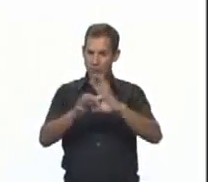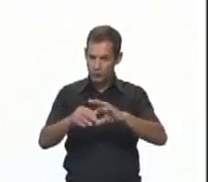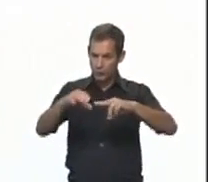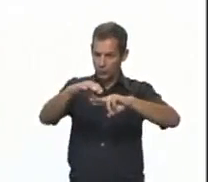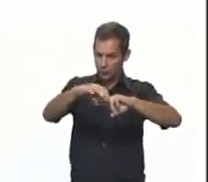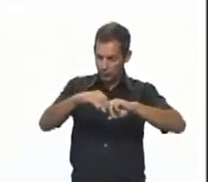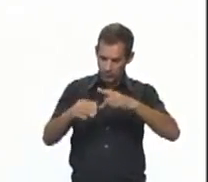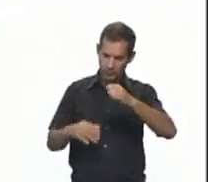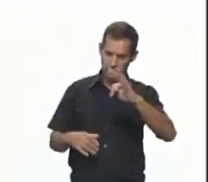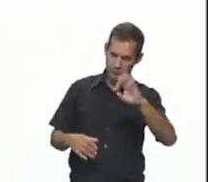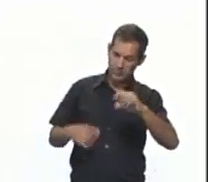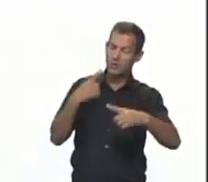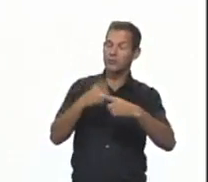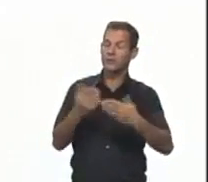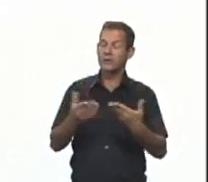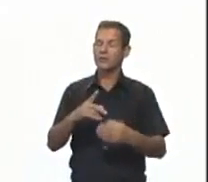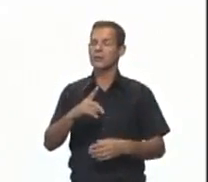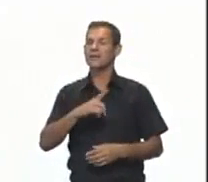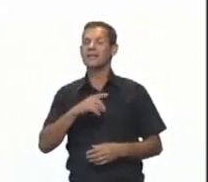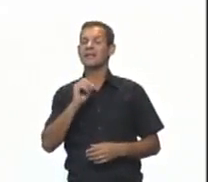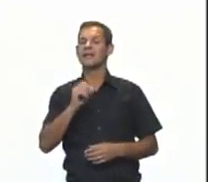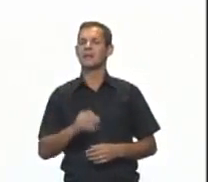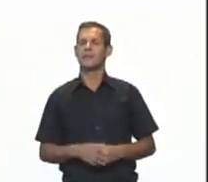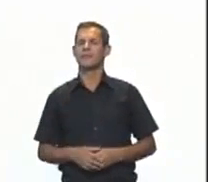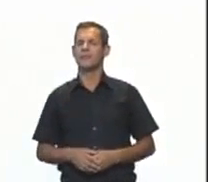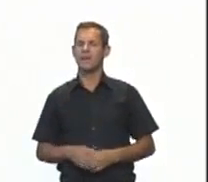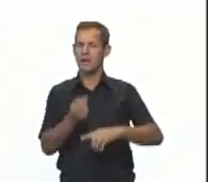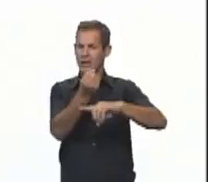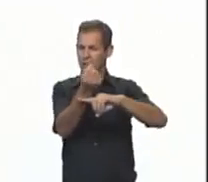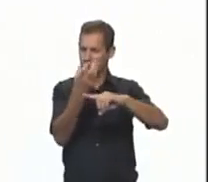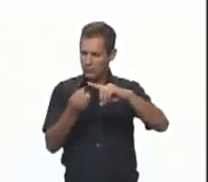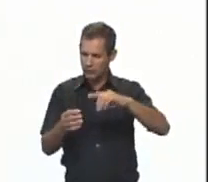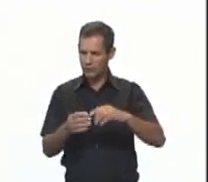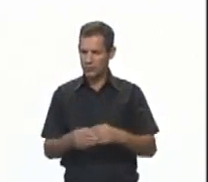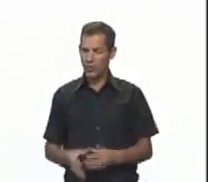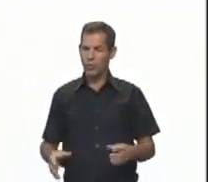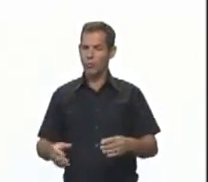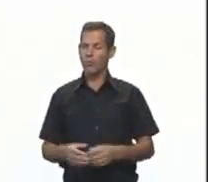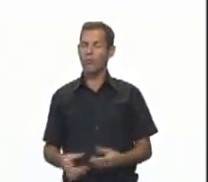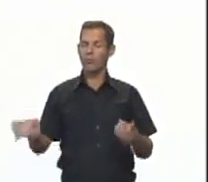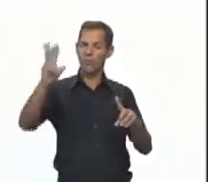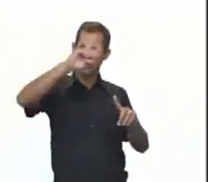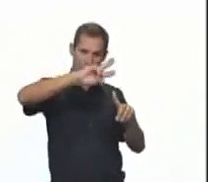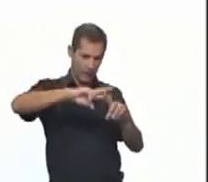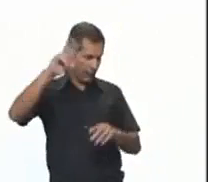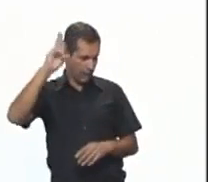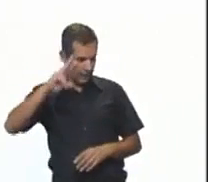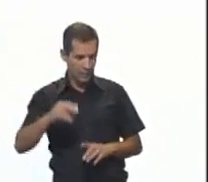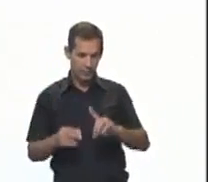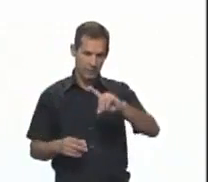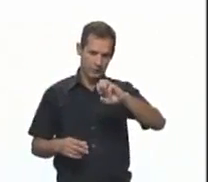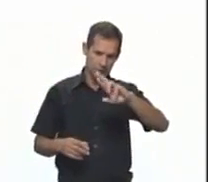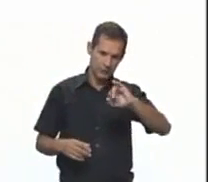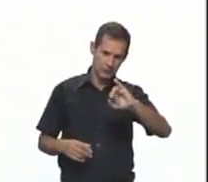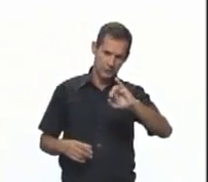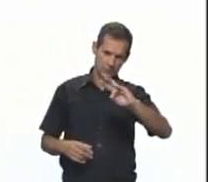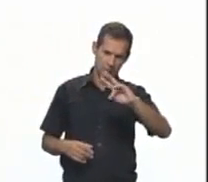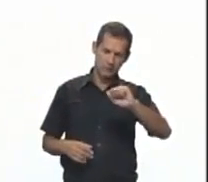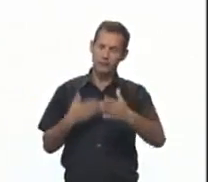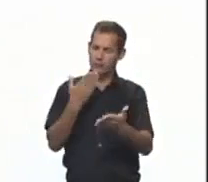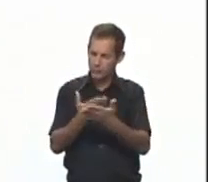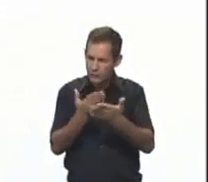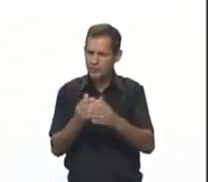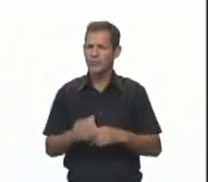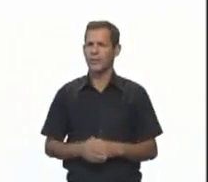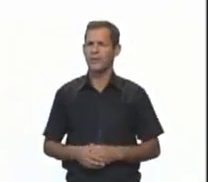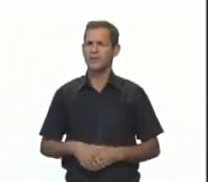por partes. Porque aqui a gente tem uma função composta. Lembra lá da derivada, quando você estudou